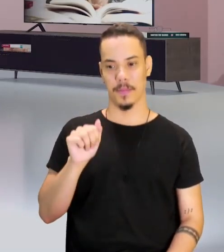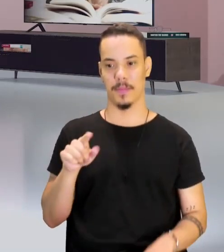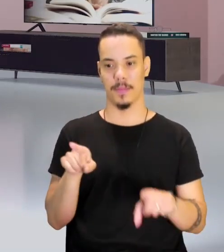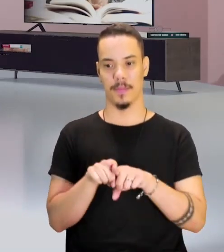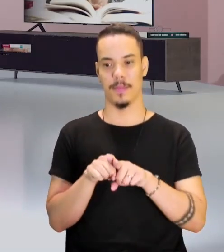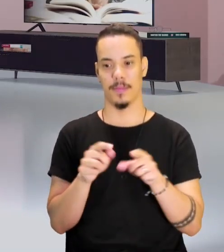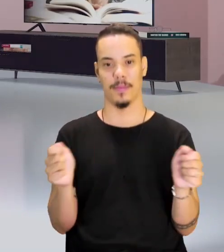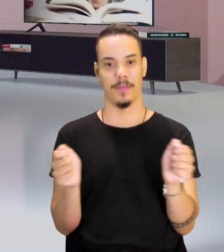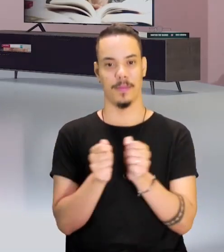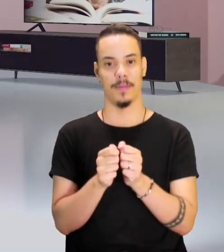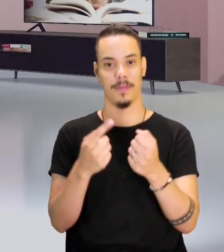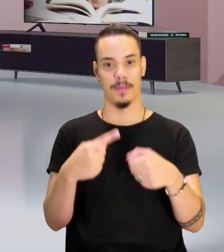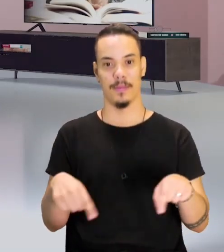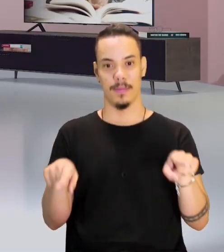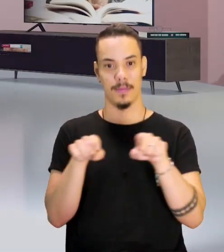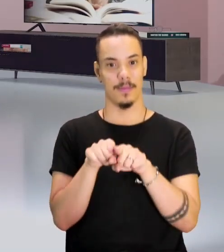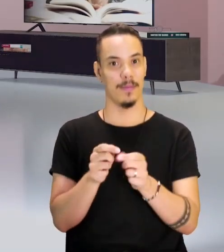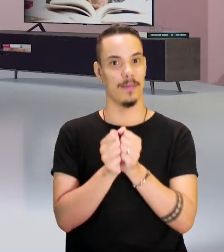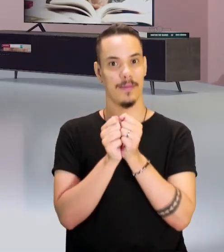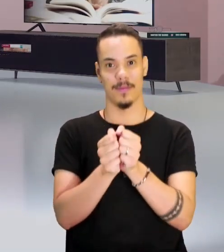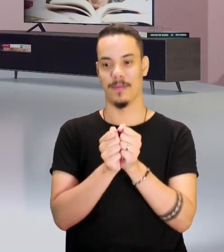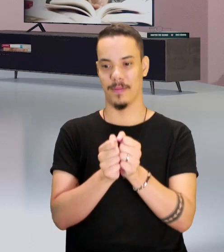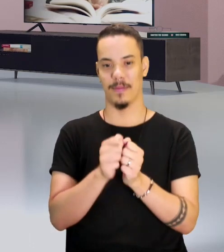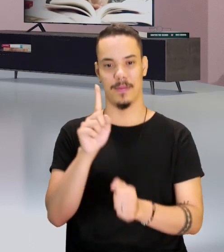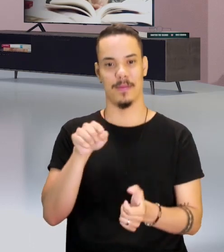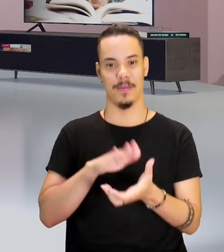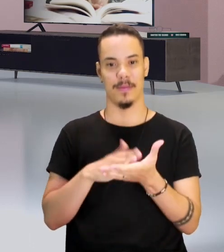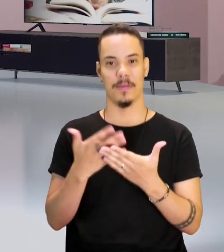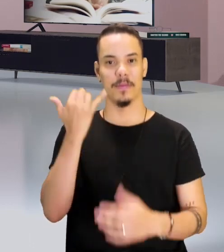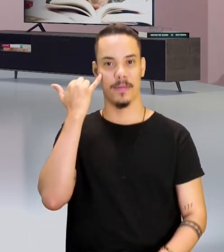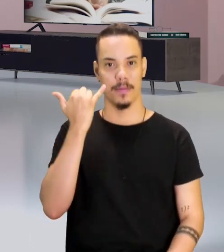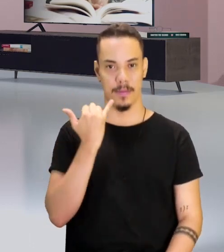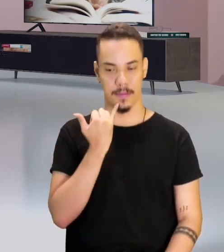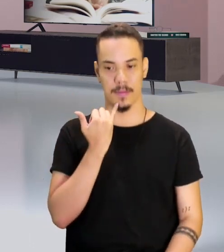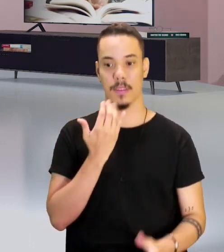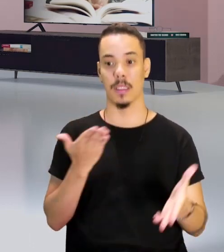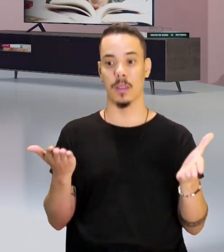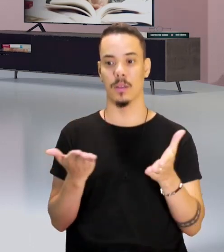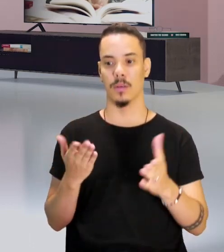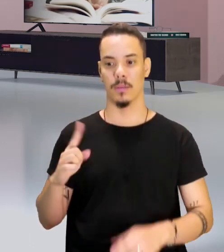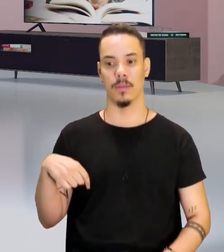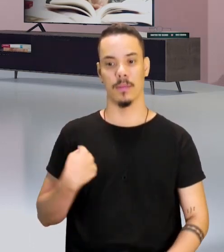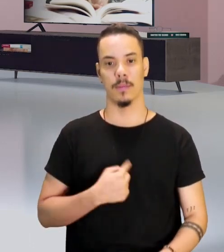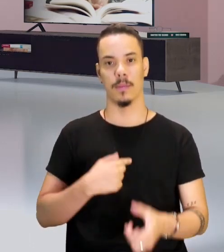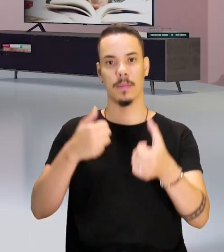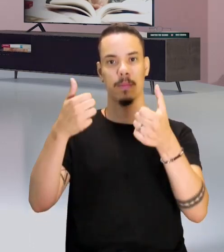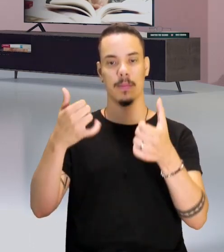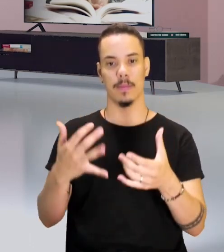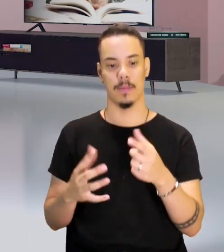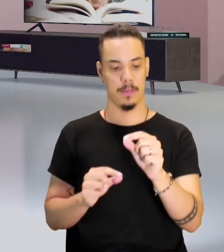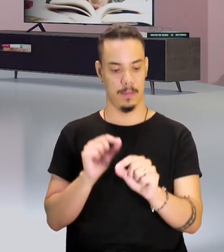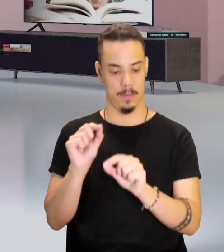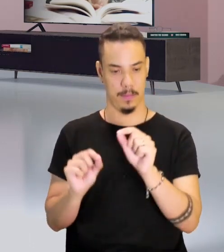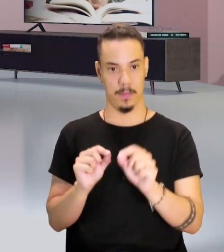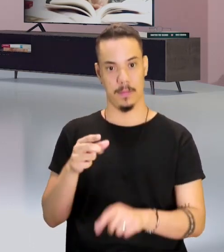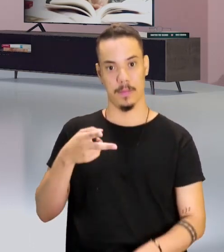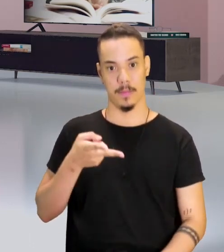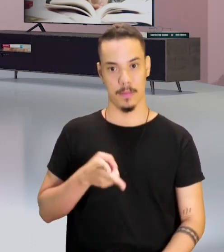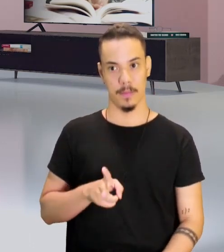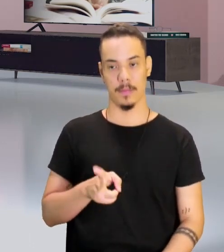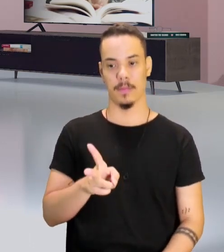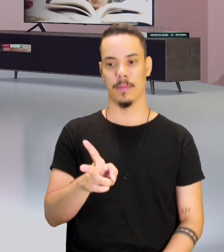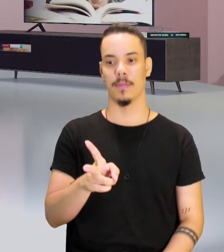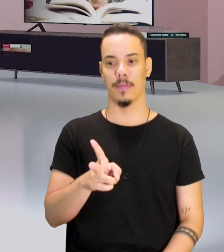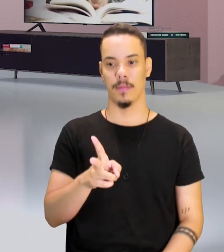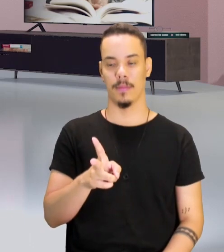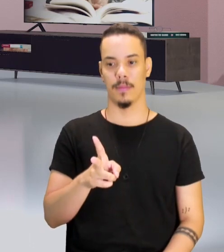o meu parceiro, companheiro Victor. Hoje nós vamos trabalhar, Amadinho, dando continuidade